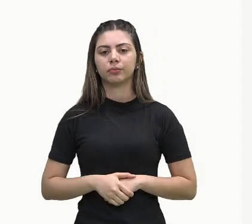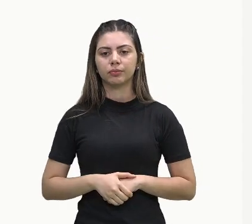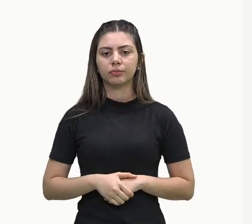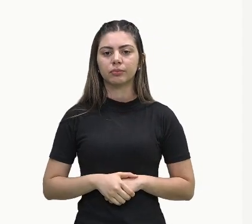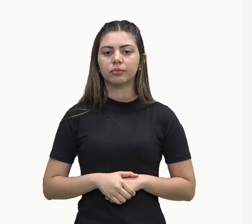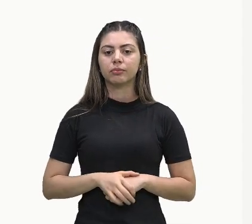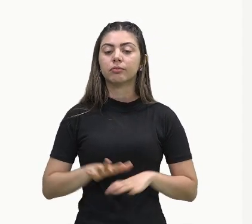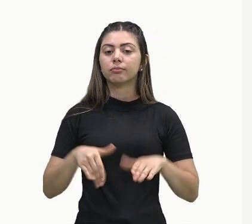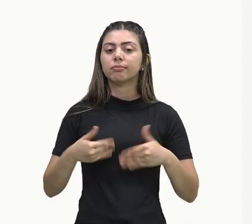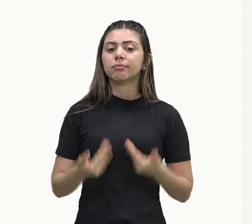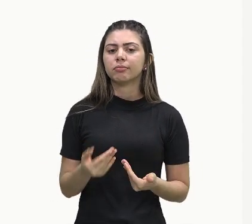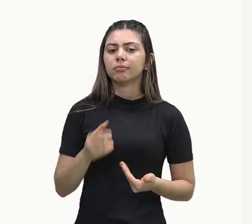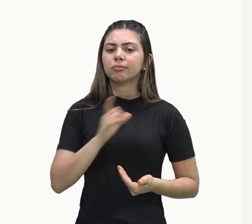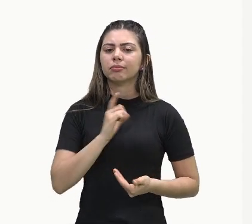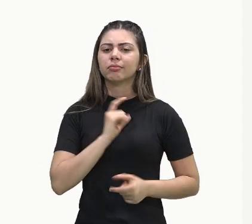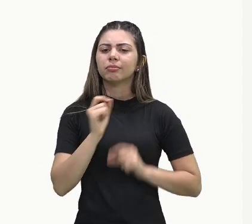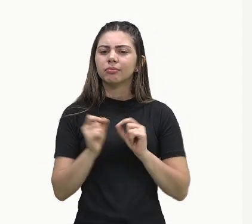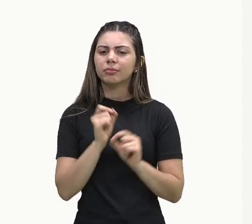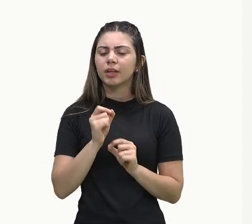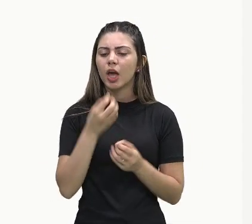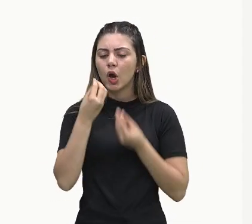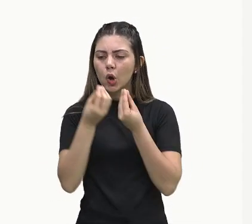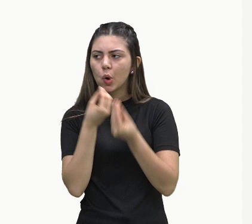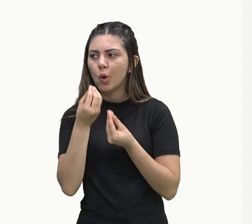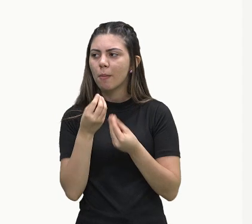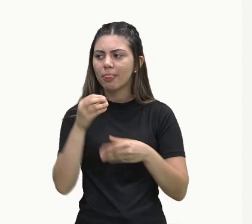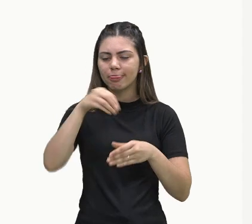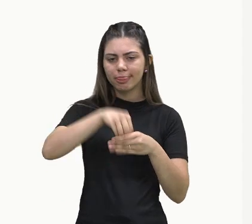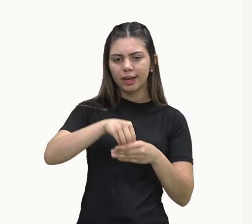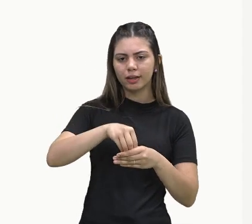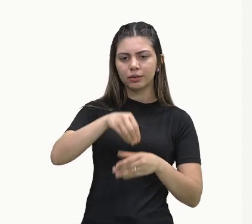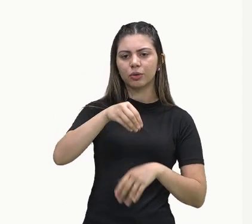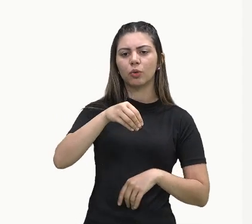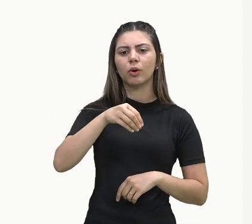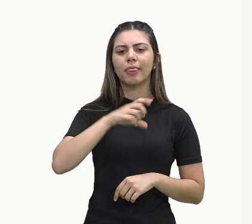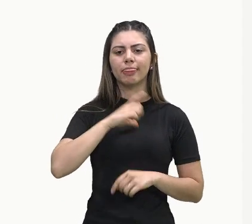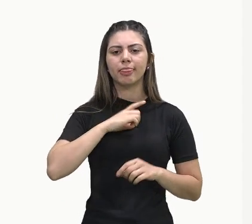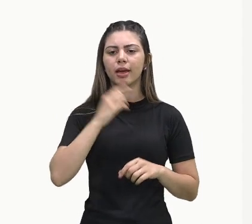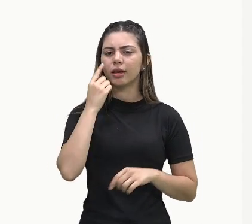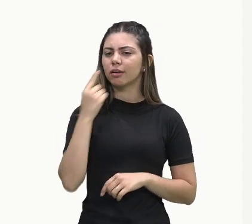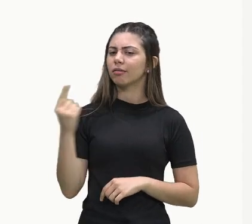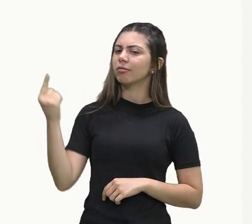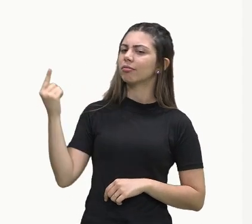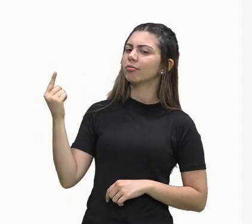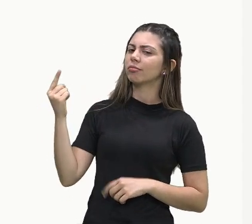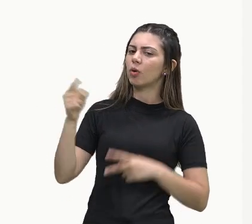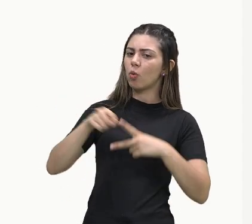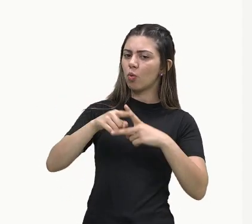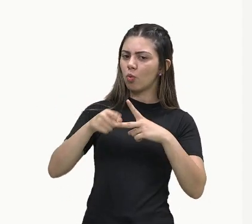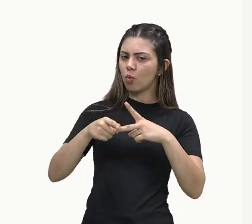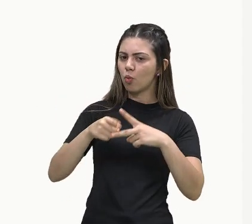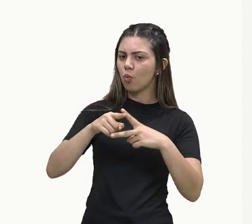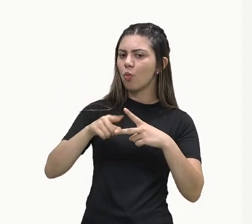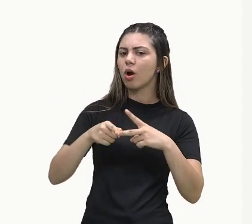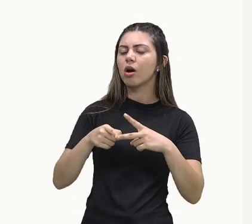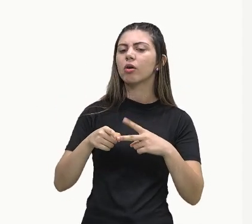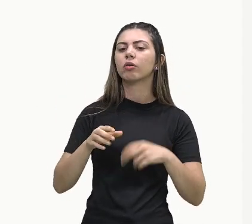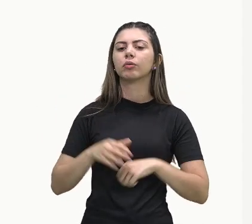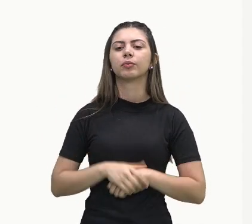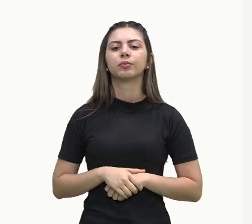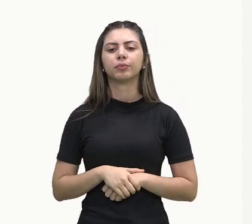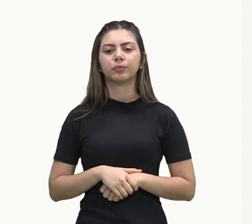indica a inclinação da reta que é esse ângulo formado aqui certo o coeficiente